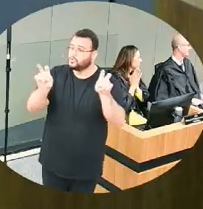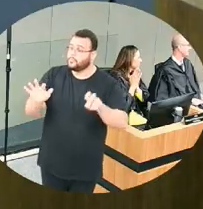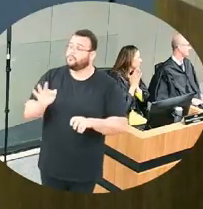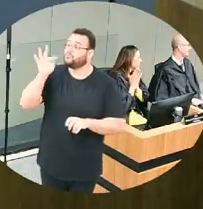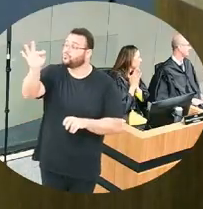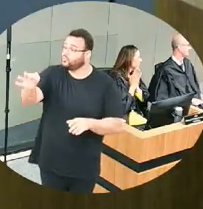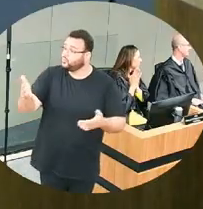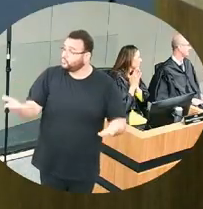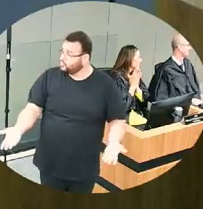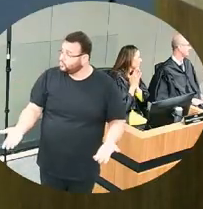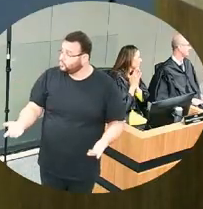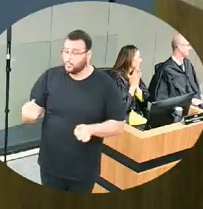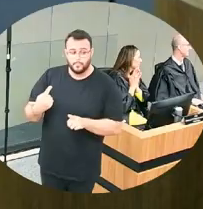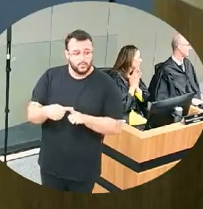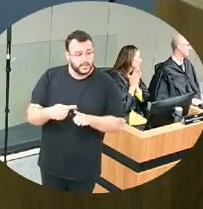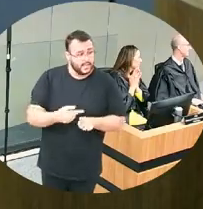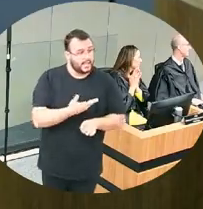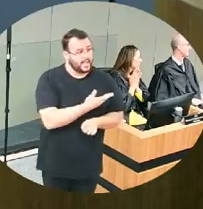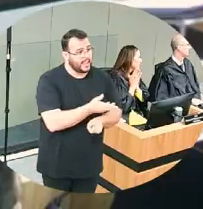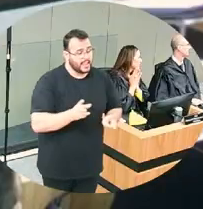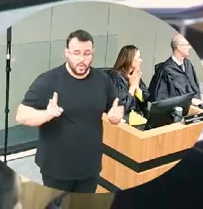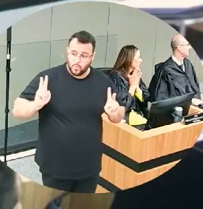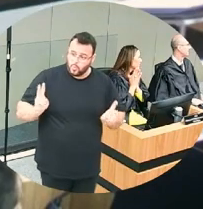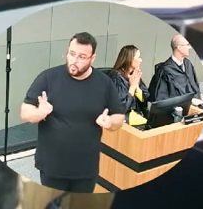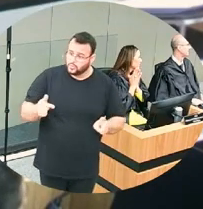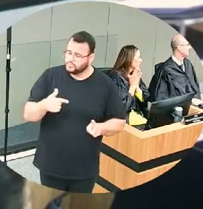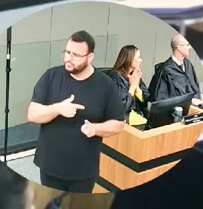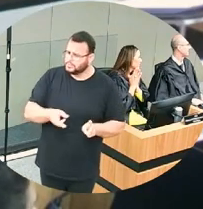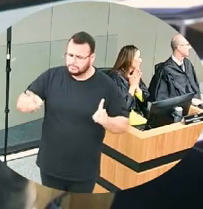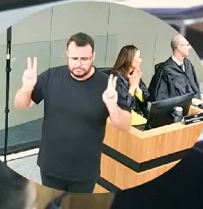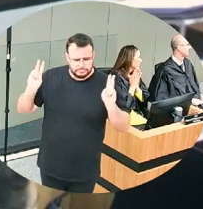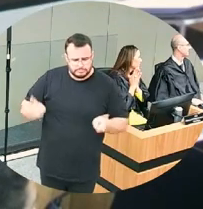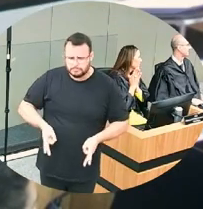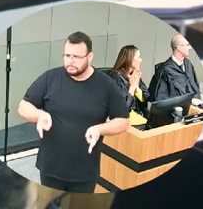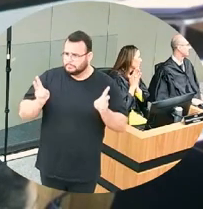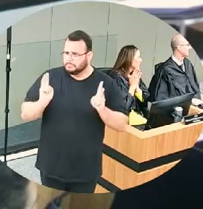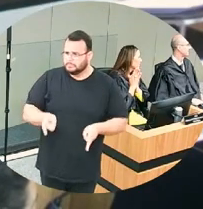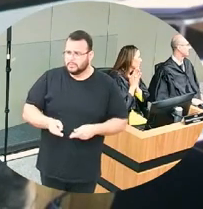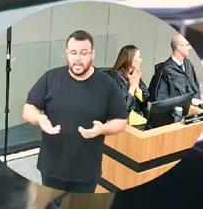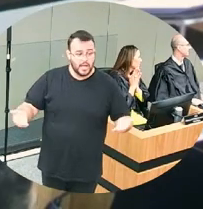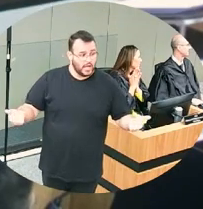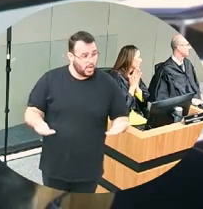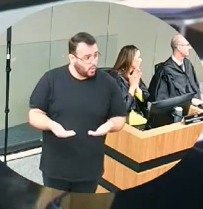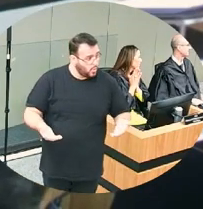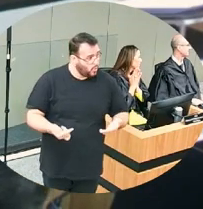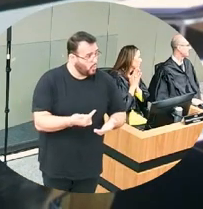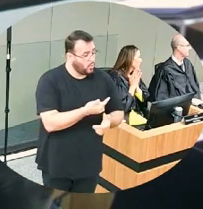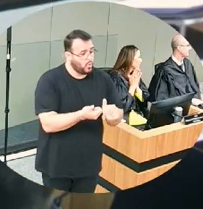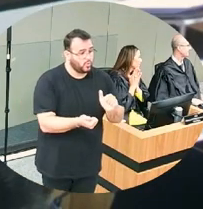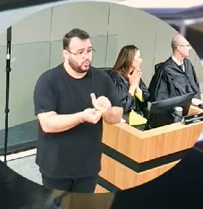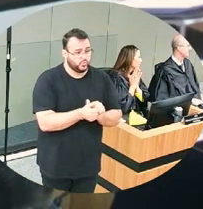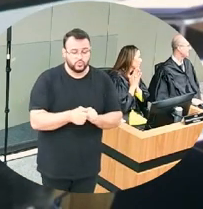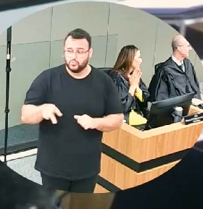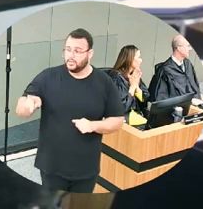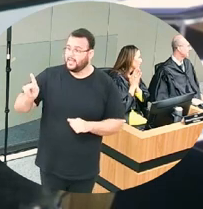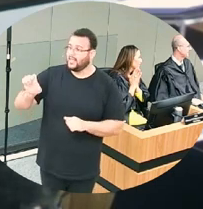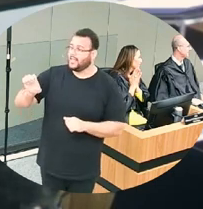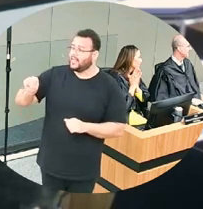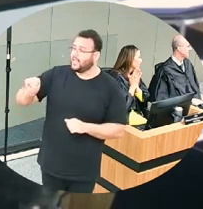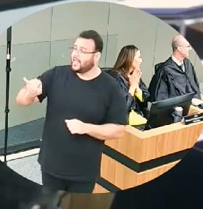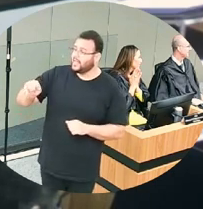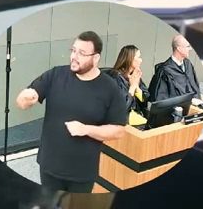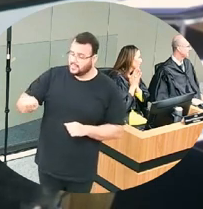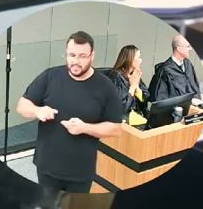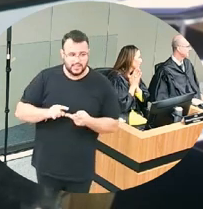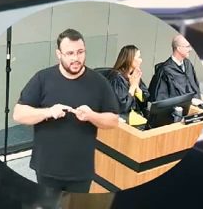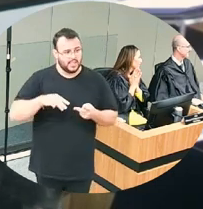Presidente Amarildo porque eu continuarei nessa caminhada Biana agora com o senhor e com a Késia e aqui com